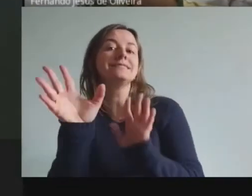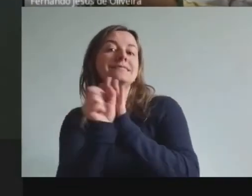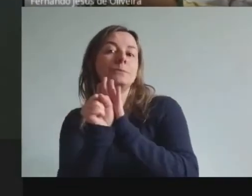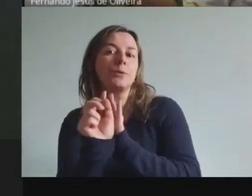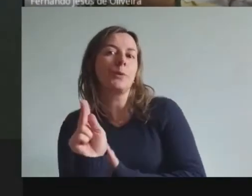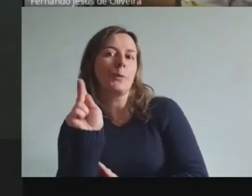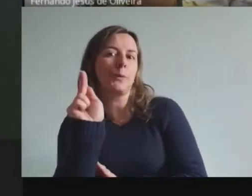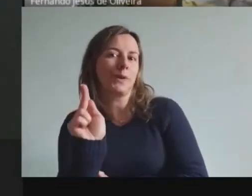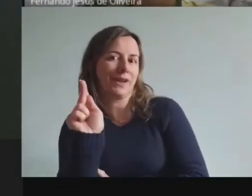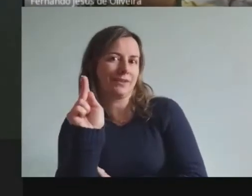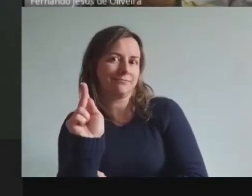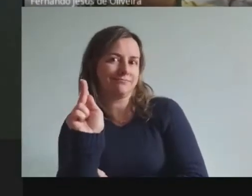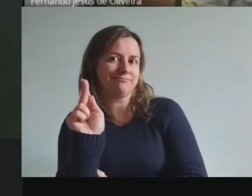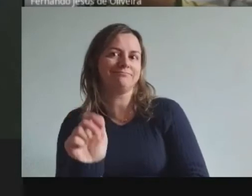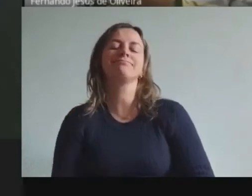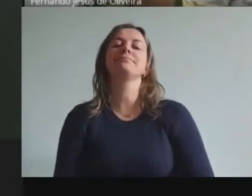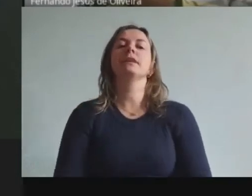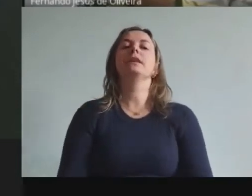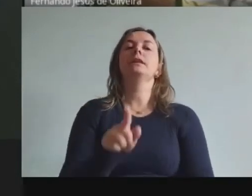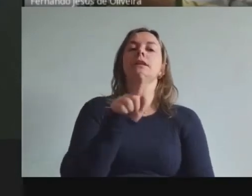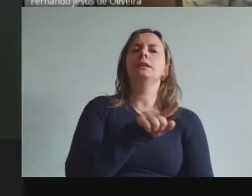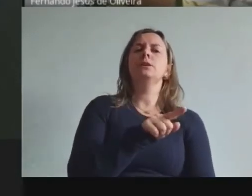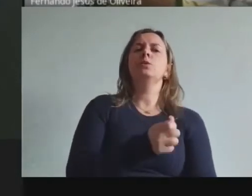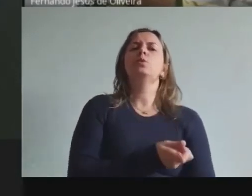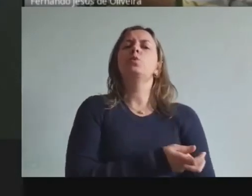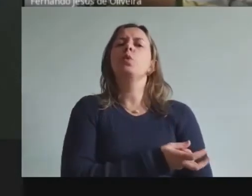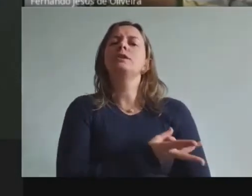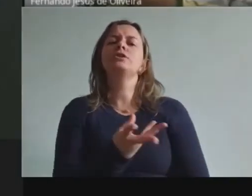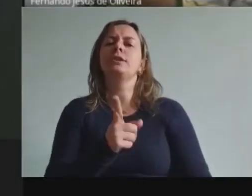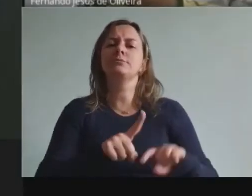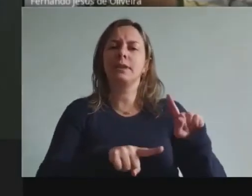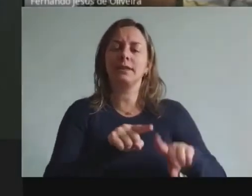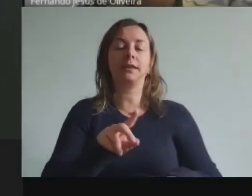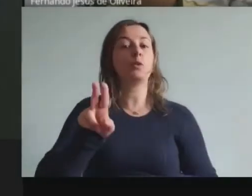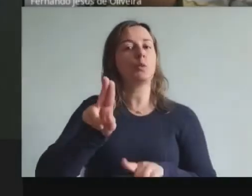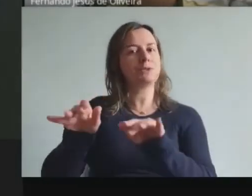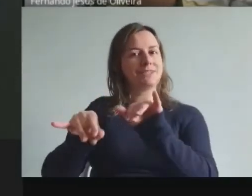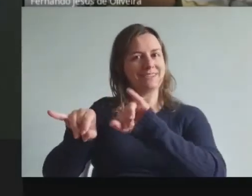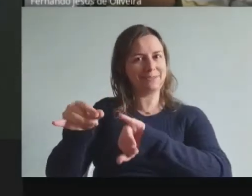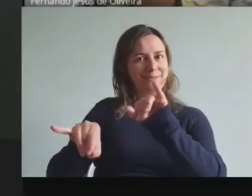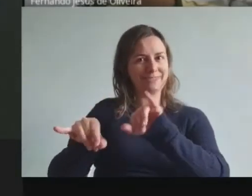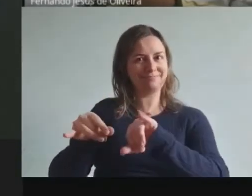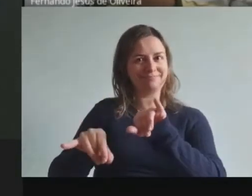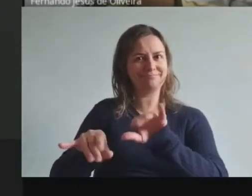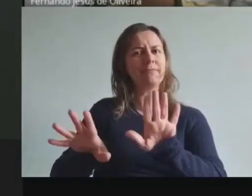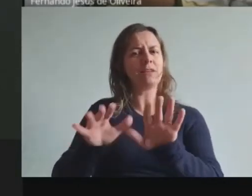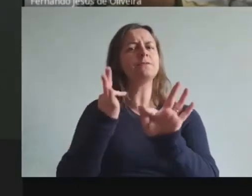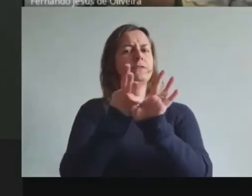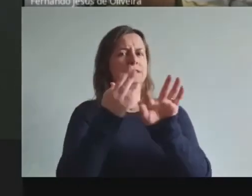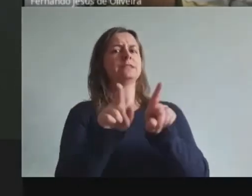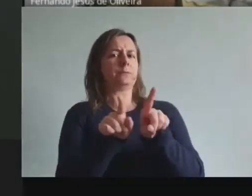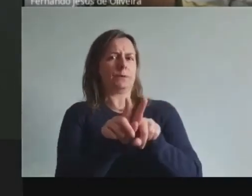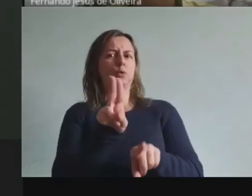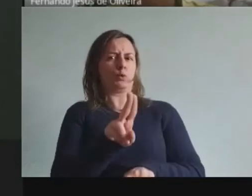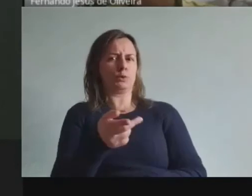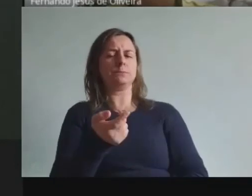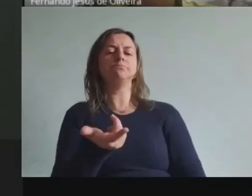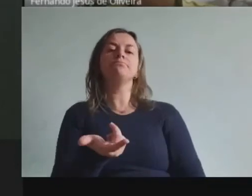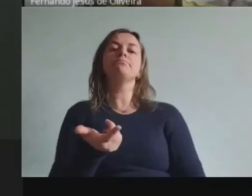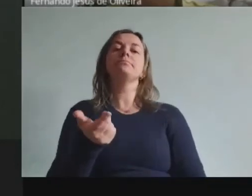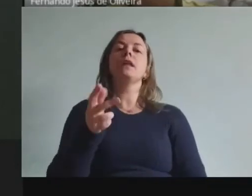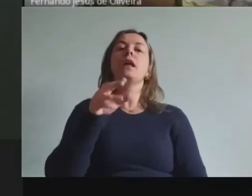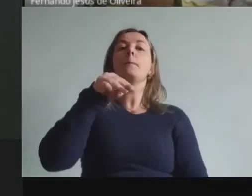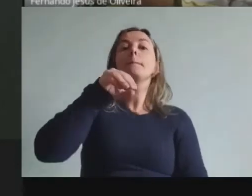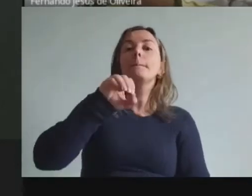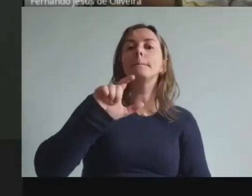de spoiler. Quantidade de matéria é muito utilizado lá em química, mas em física também a gente usa. A gente tem o mol,